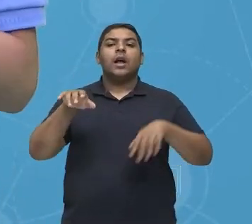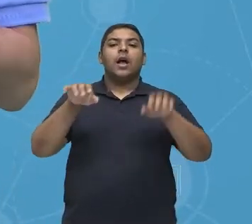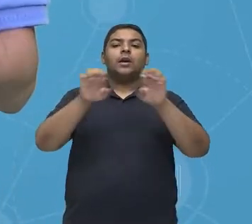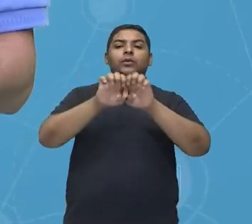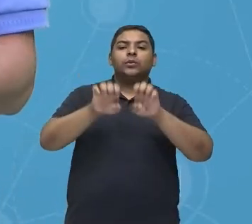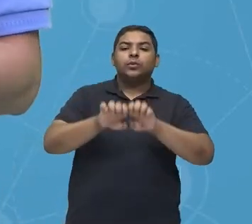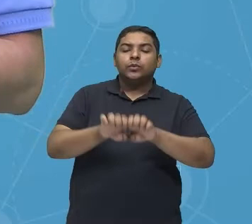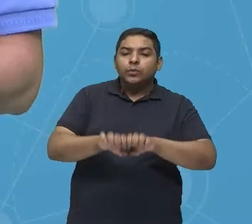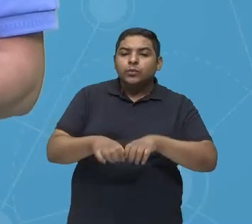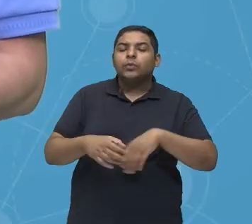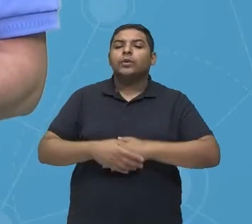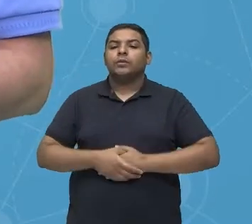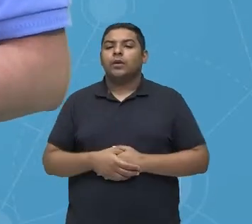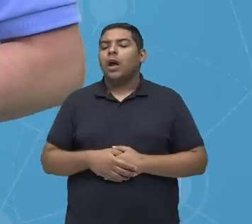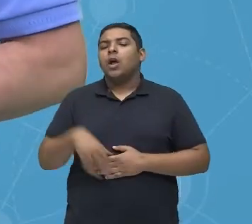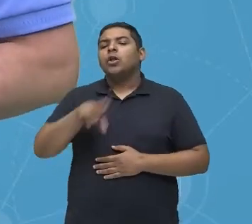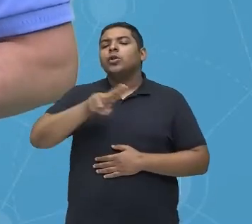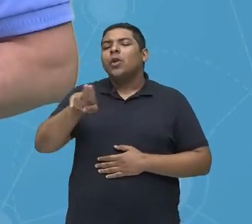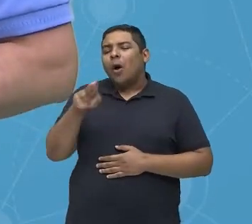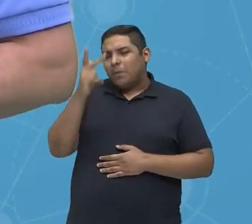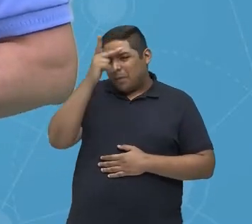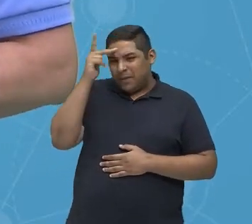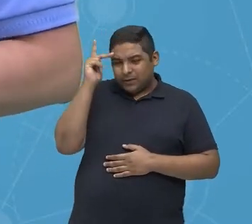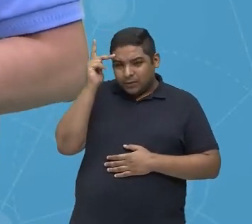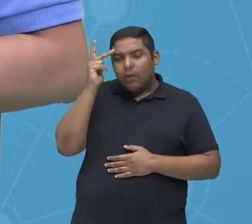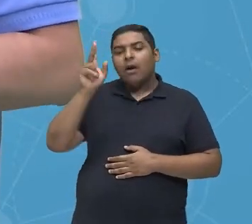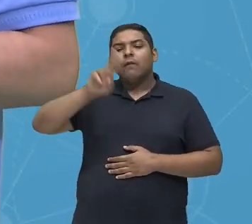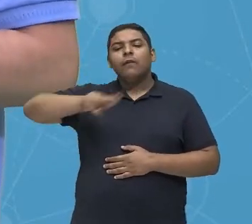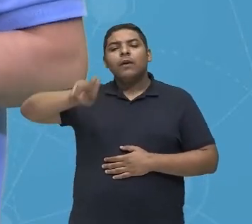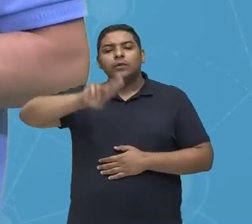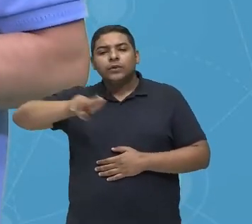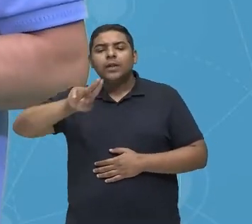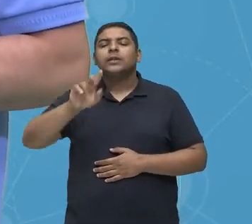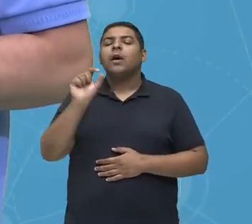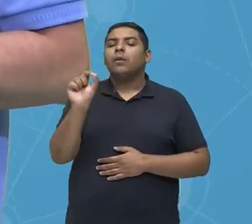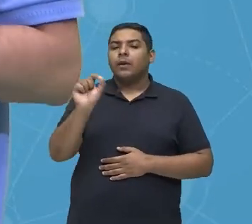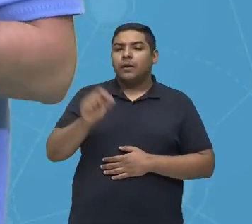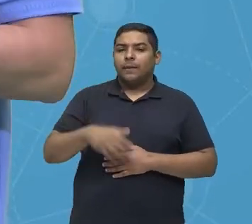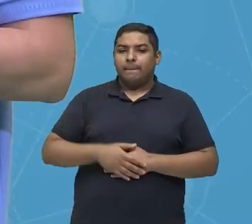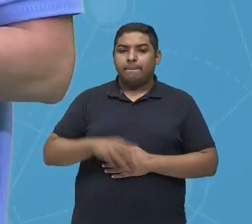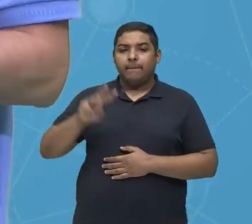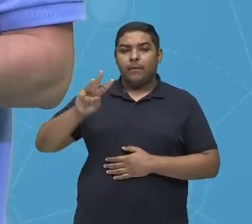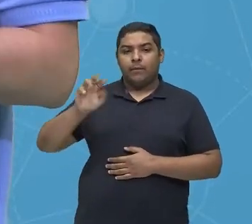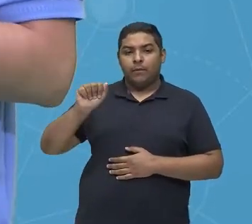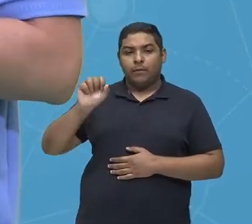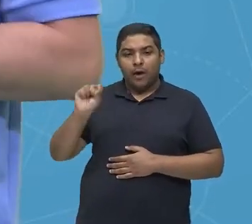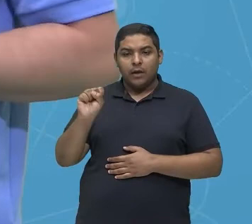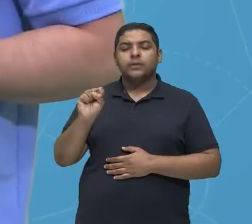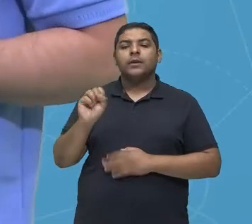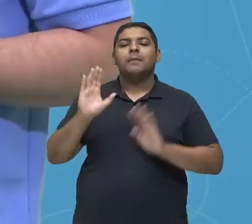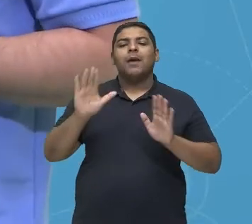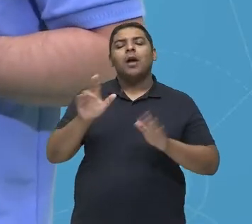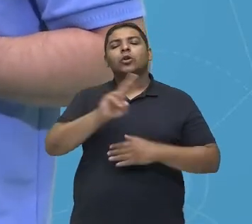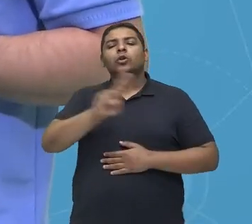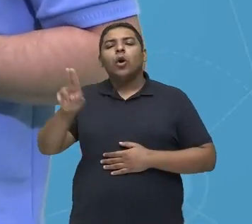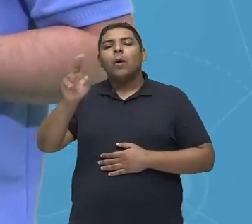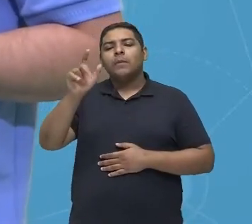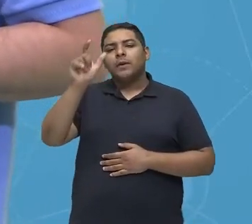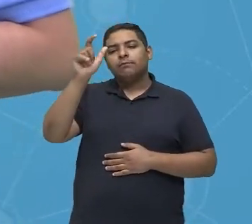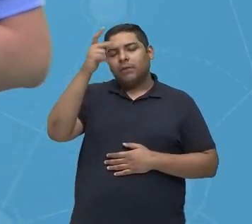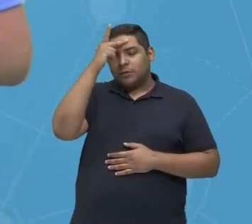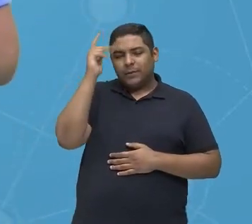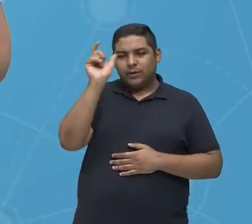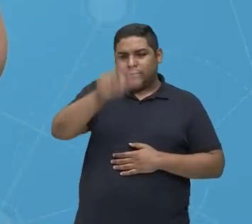uma pessoa, o nome de uma pessoa só, significa que é singular, devo utilizar o was. Se for mais de uma pessoa, né, pode colocar o nome das pessoas, eu estou falando de